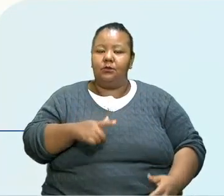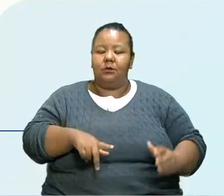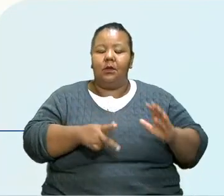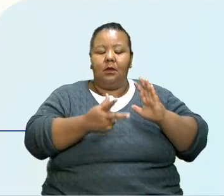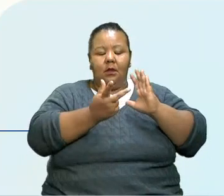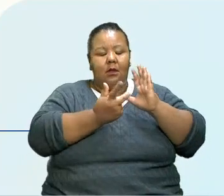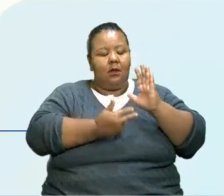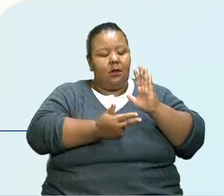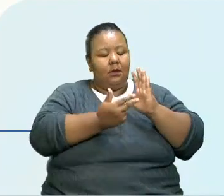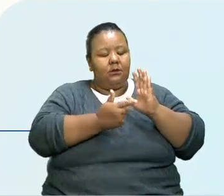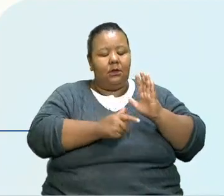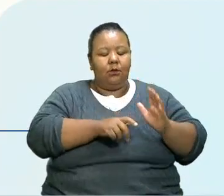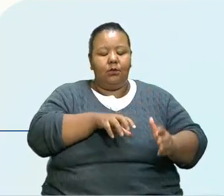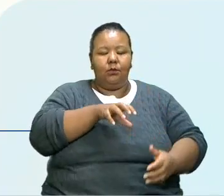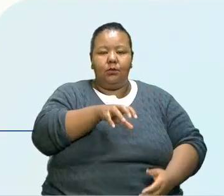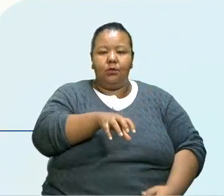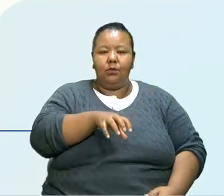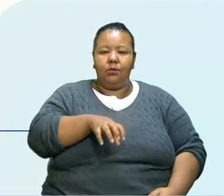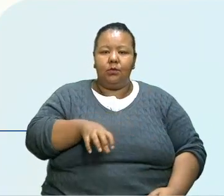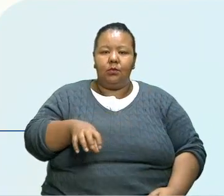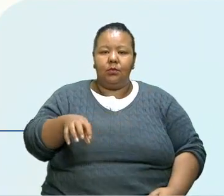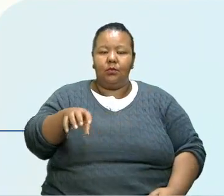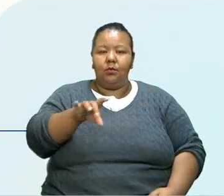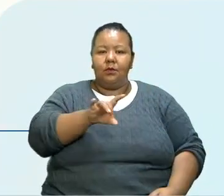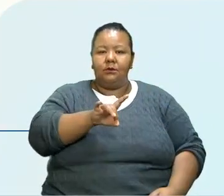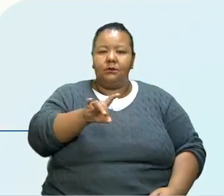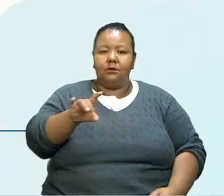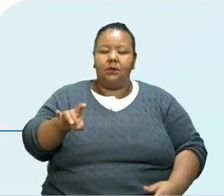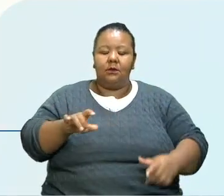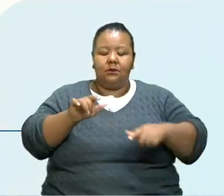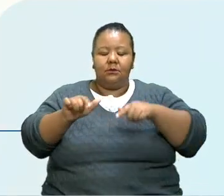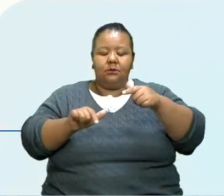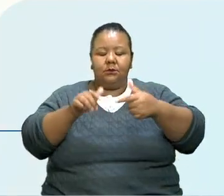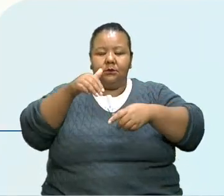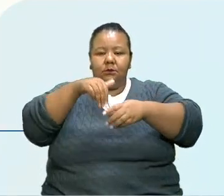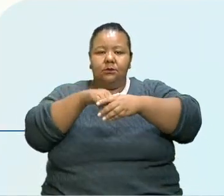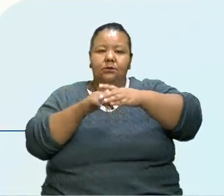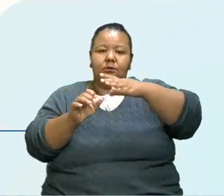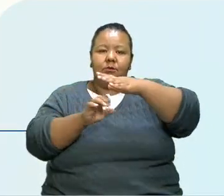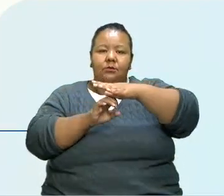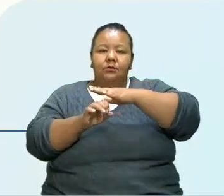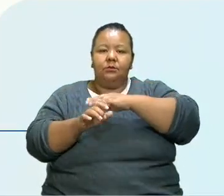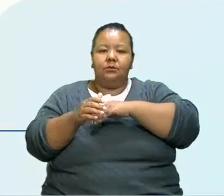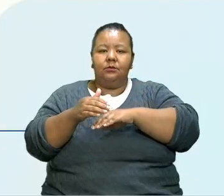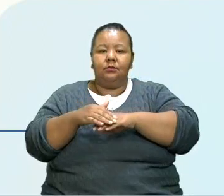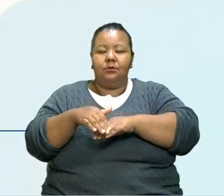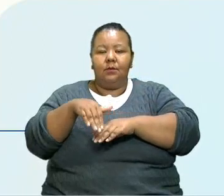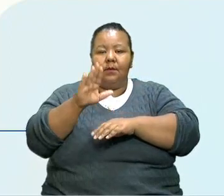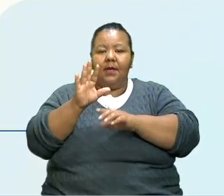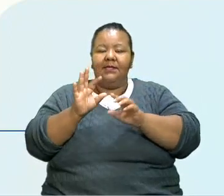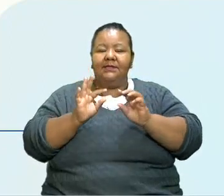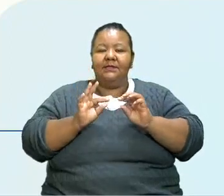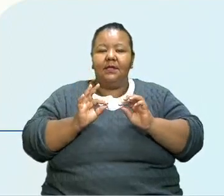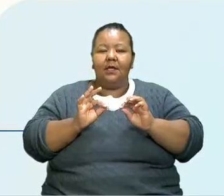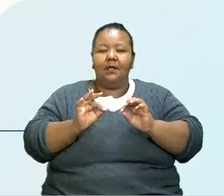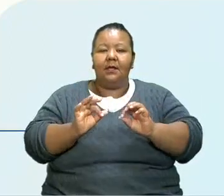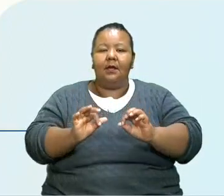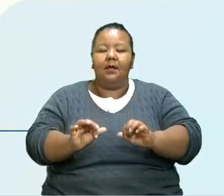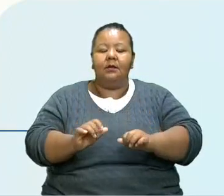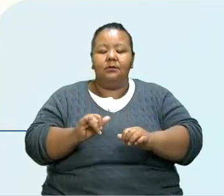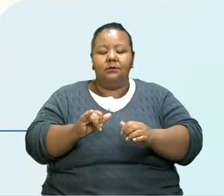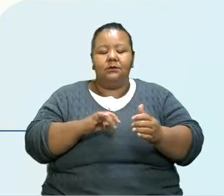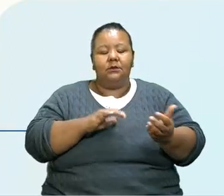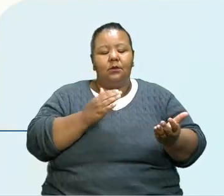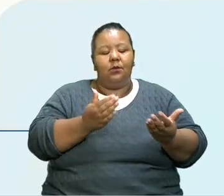departamento, eu tenho o desmembramento de cada função ali dentro da empresa. Então, eu tenho um pouco mais detalhado,